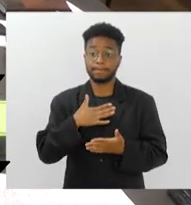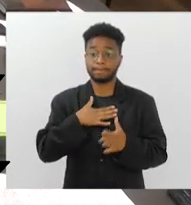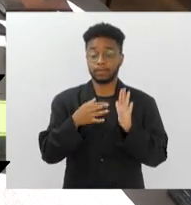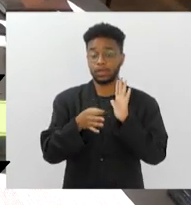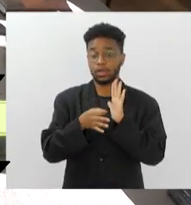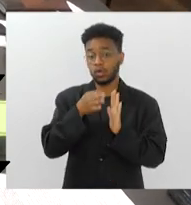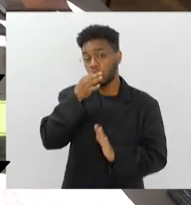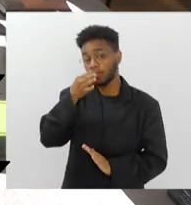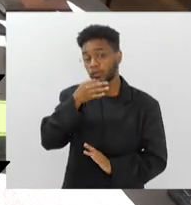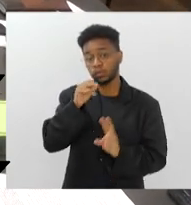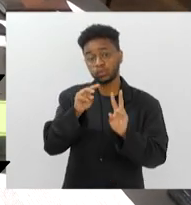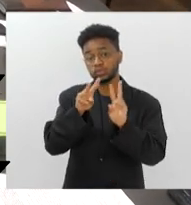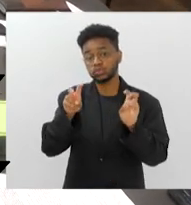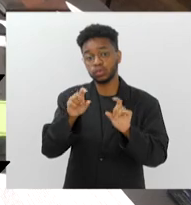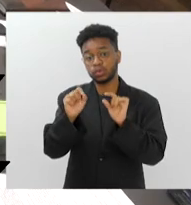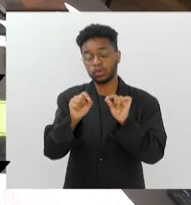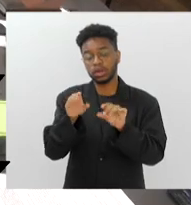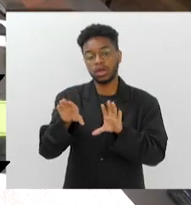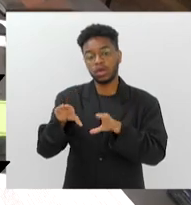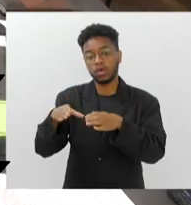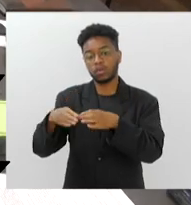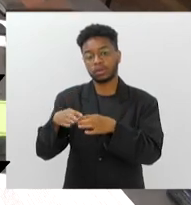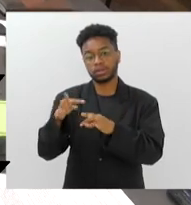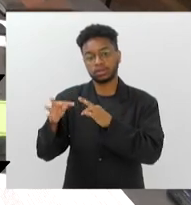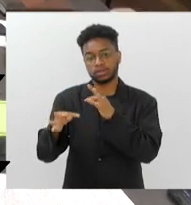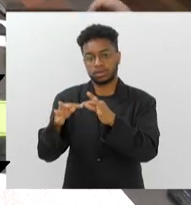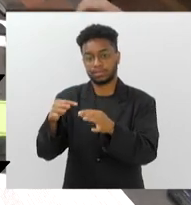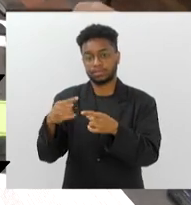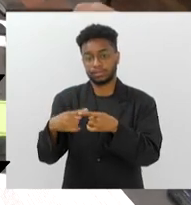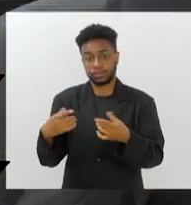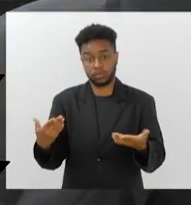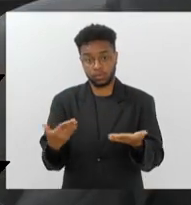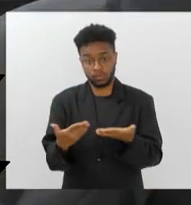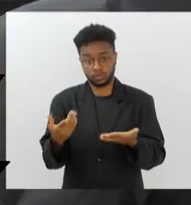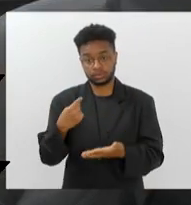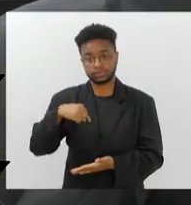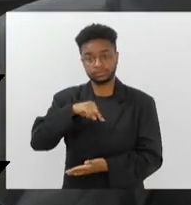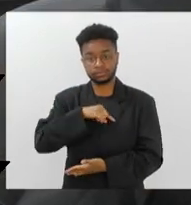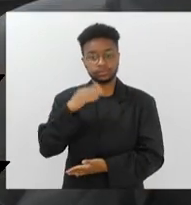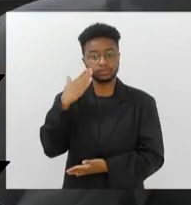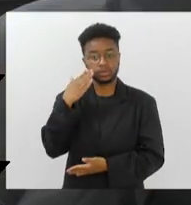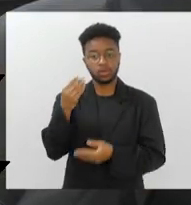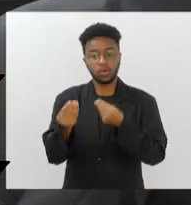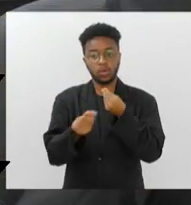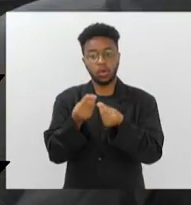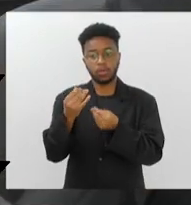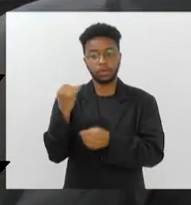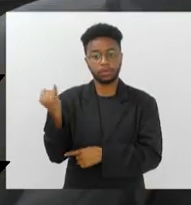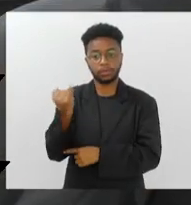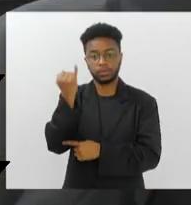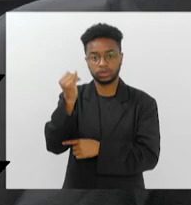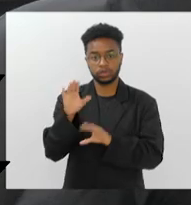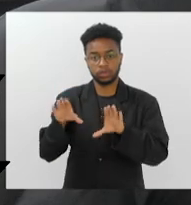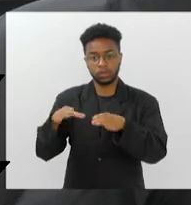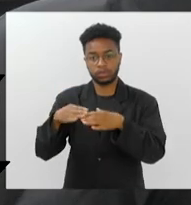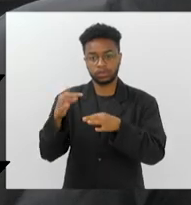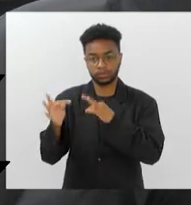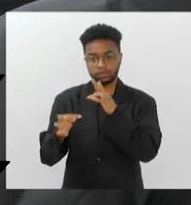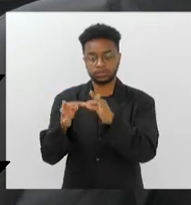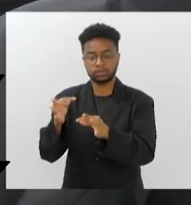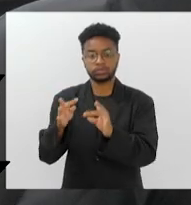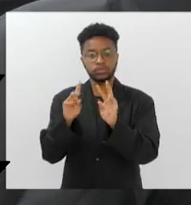relação às Comunidades terapêuticas que hoje nós sabemos a importância da comunidade terapêutica em relação ao tratamento